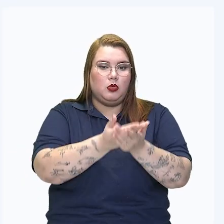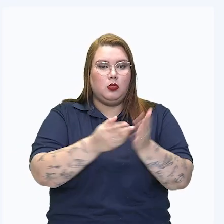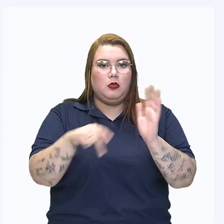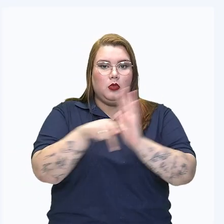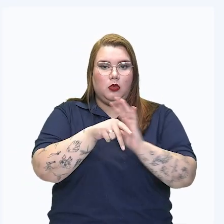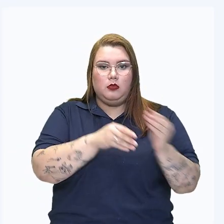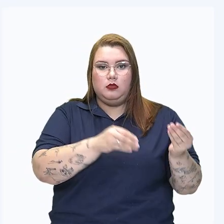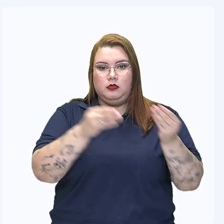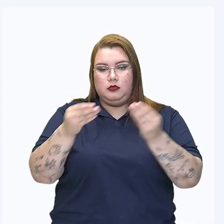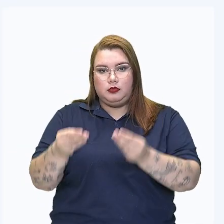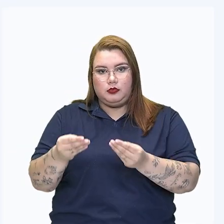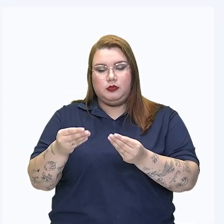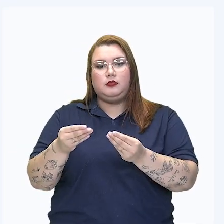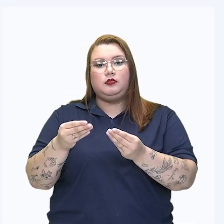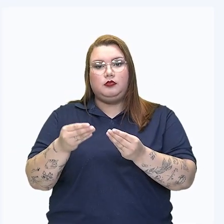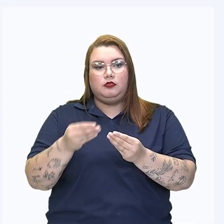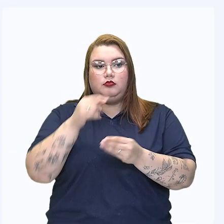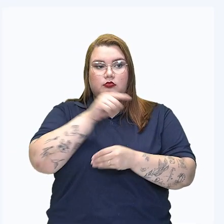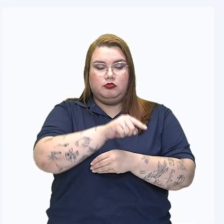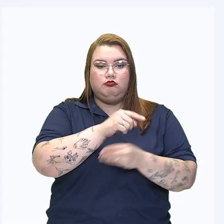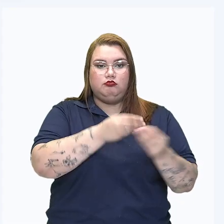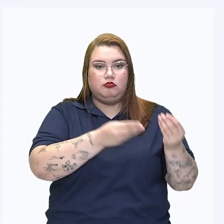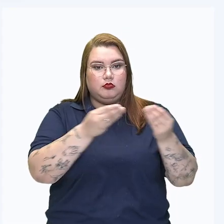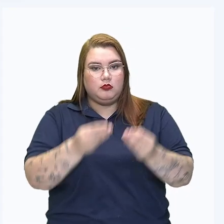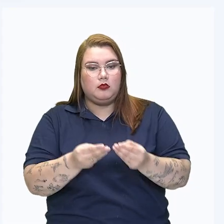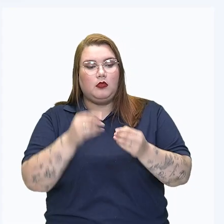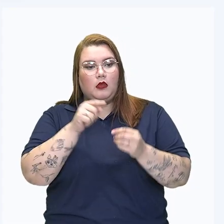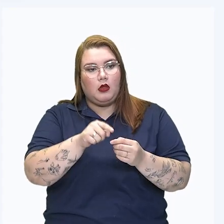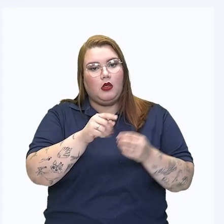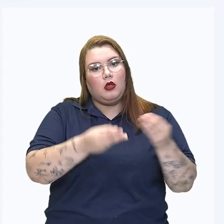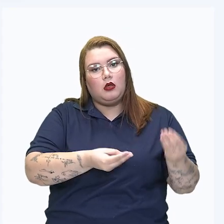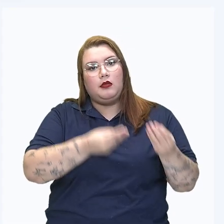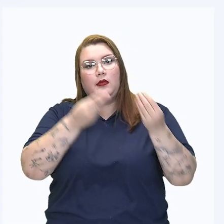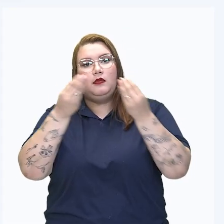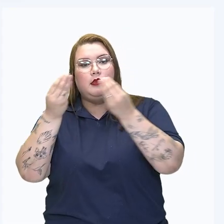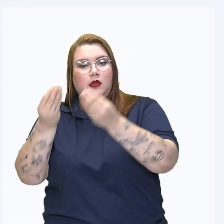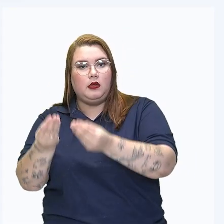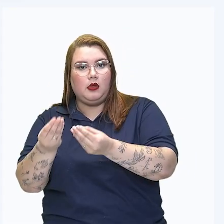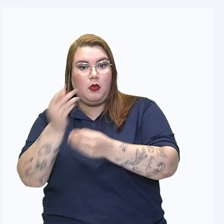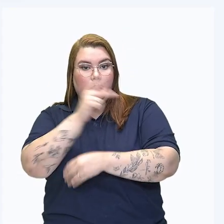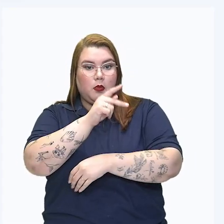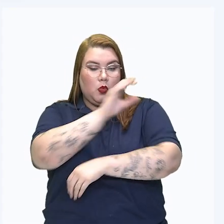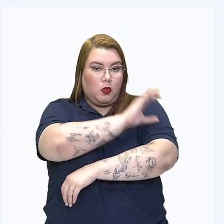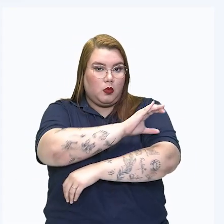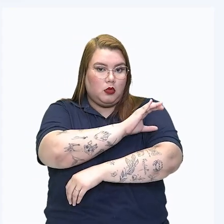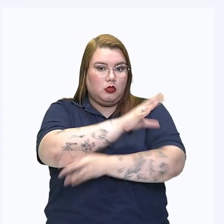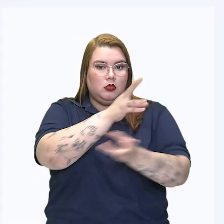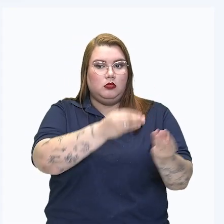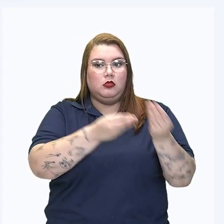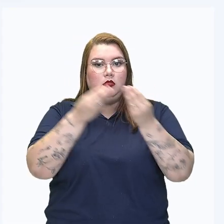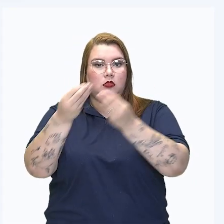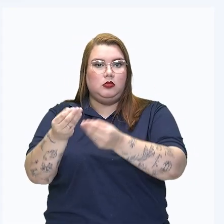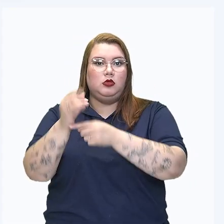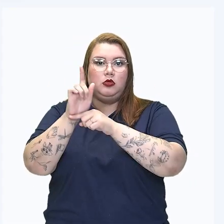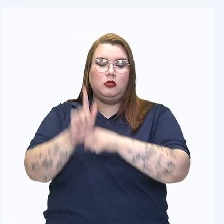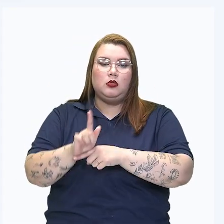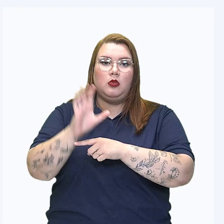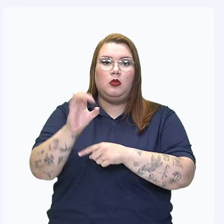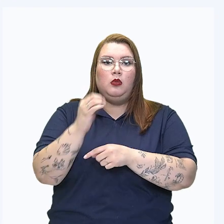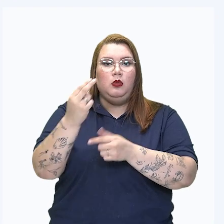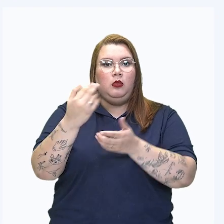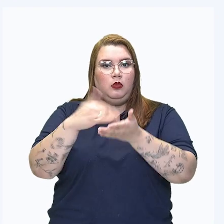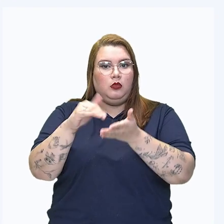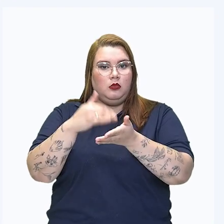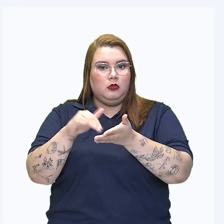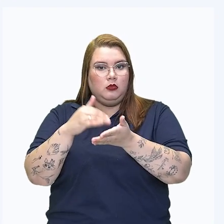essas fichas, tá bom? Então, ele entrega para o coordenador do mediado e o professor, o coordenador do mediado, faz a entrega para o